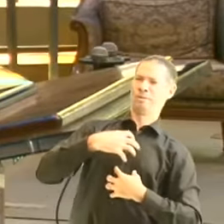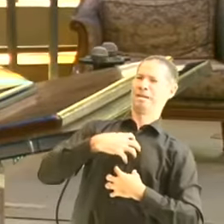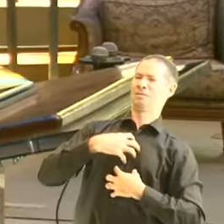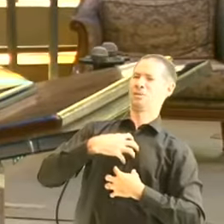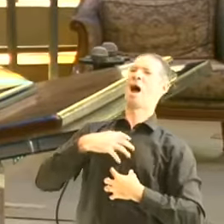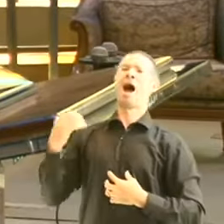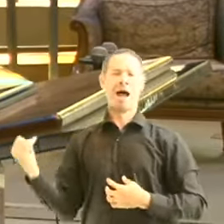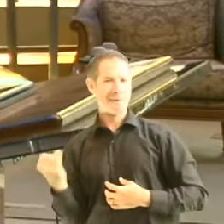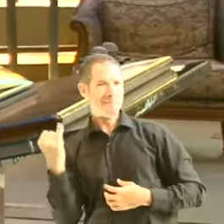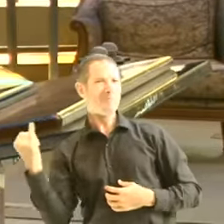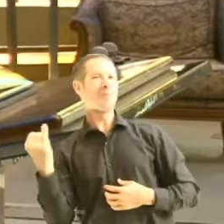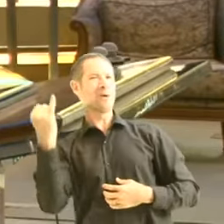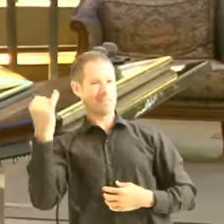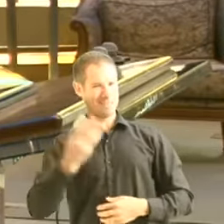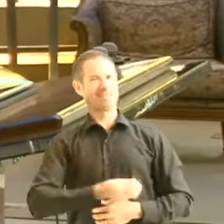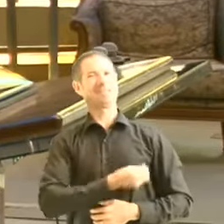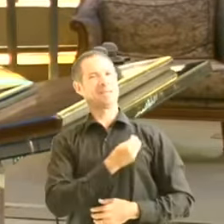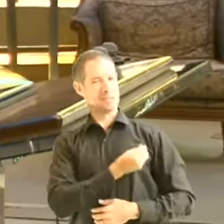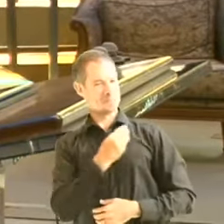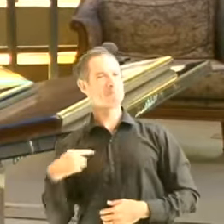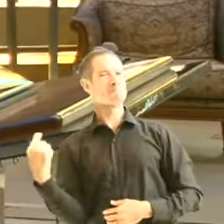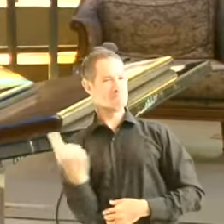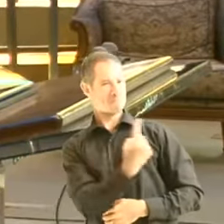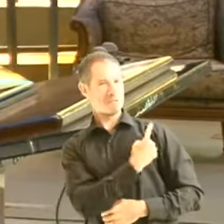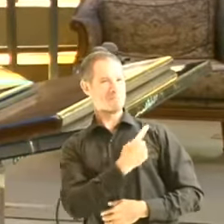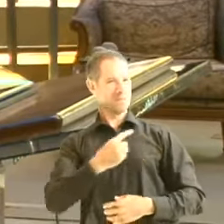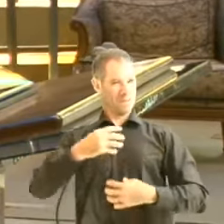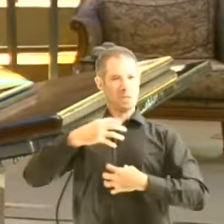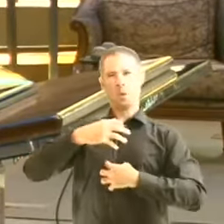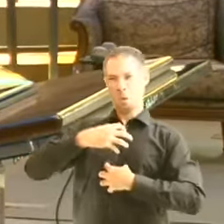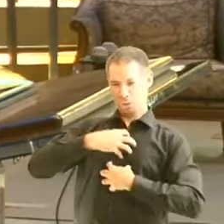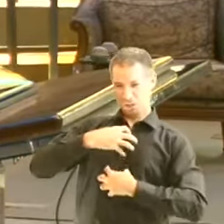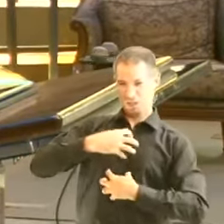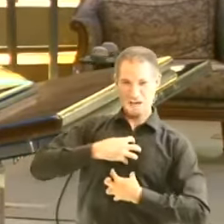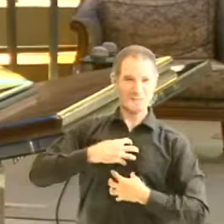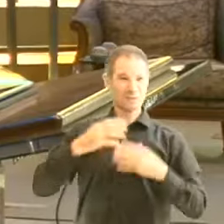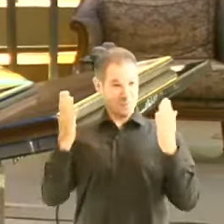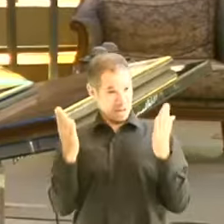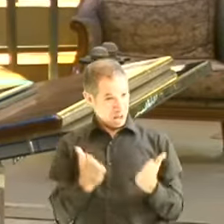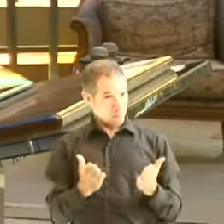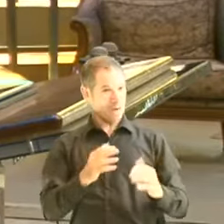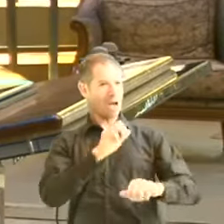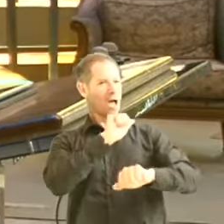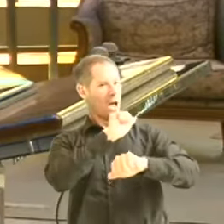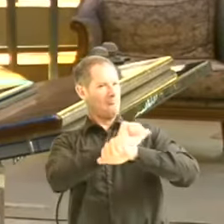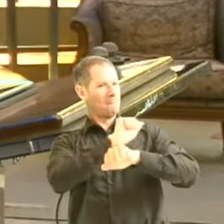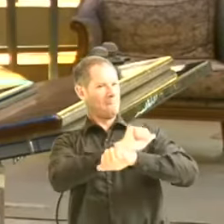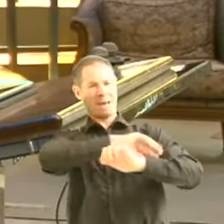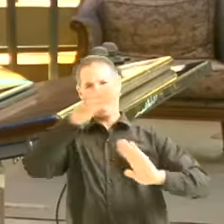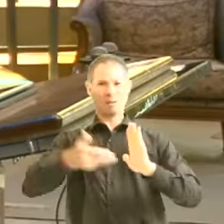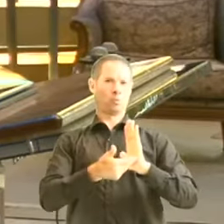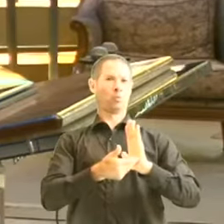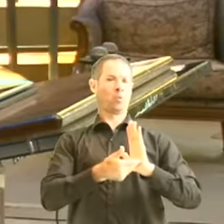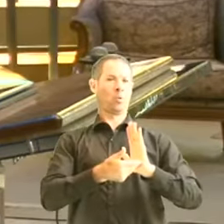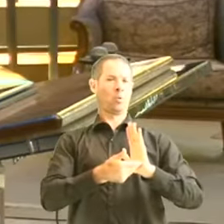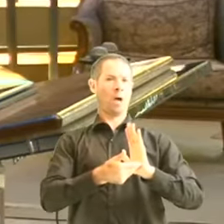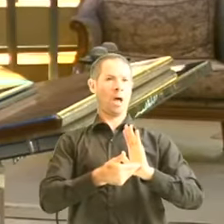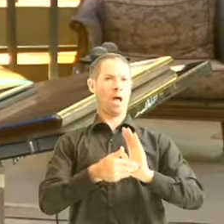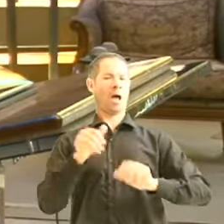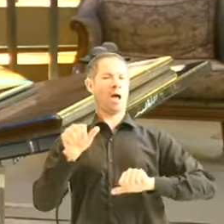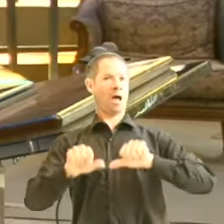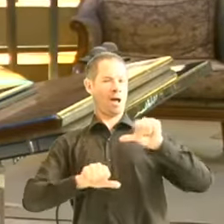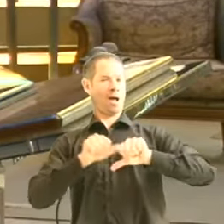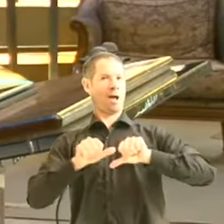muito importantes na nossa vida. E o gesto que você vai fazer agora é parar tudo que você está fazendo, se colocar numa atitude de